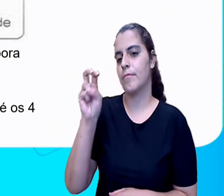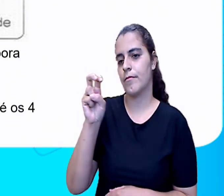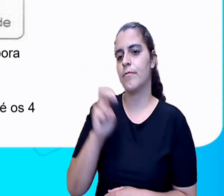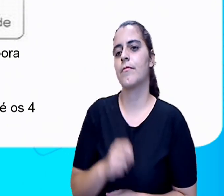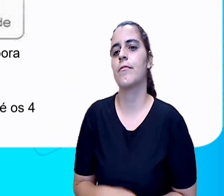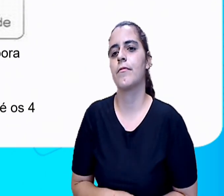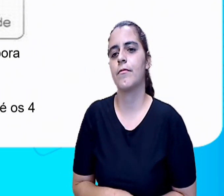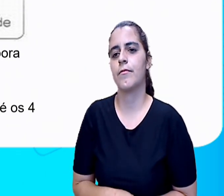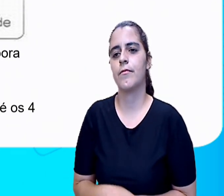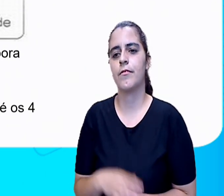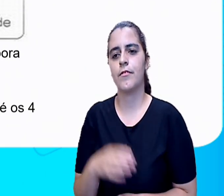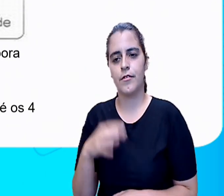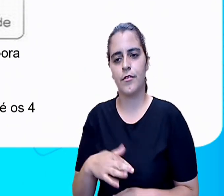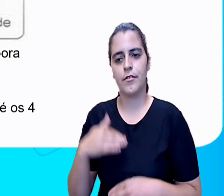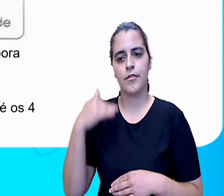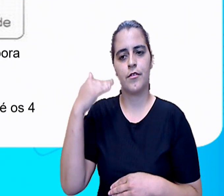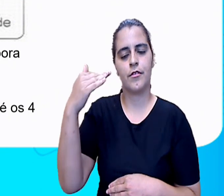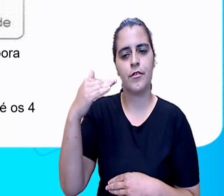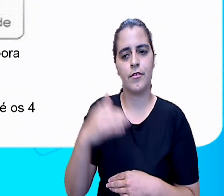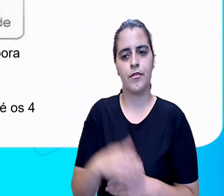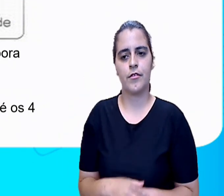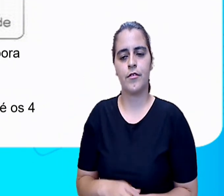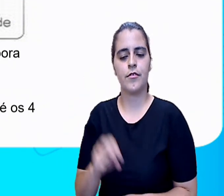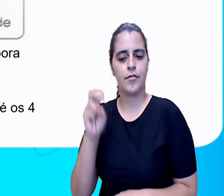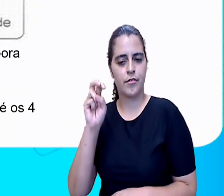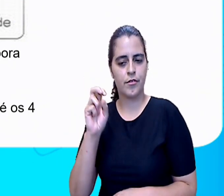5. Então, ela cresceu